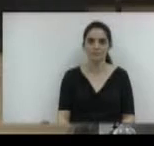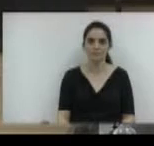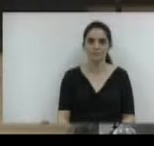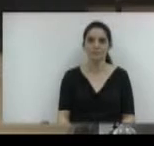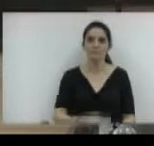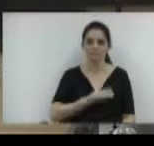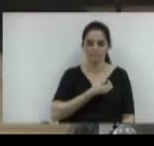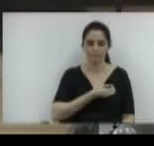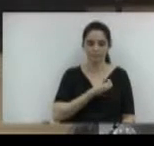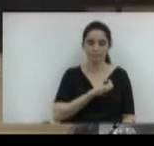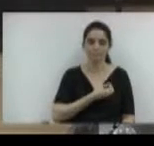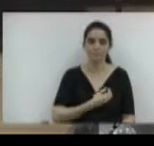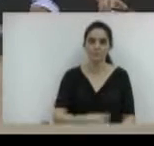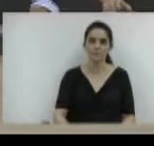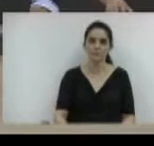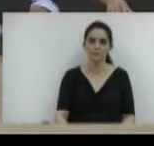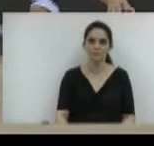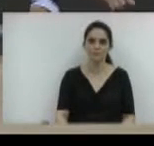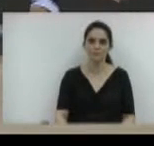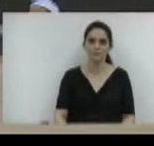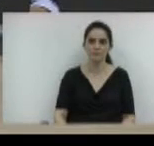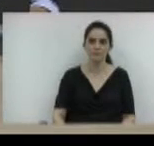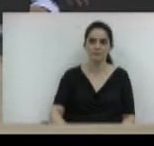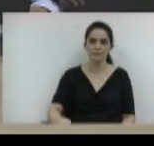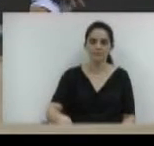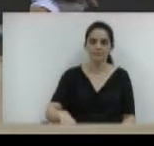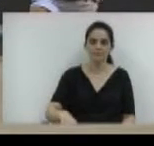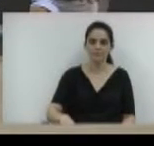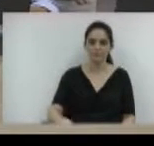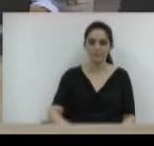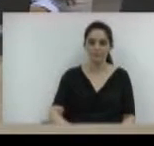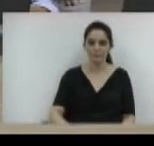Presente, excelência. Toninho Franco.